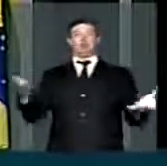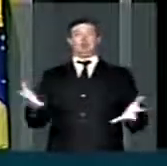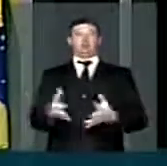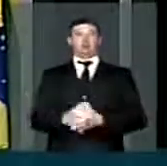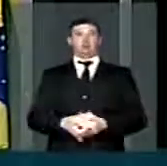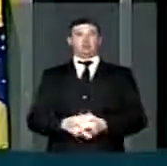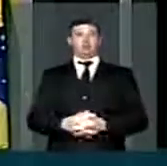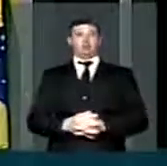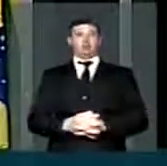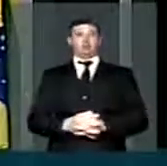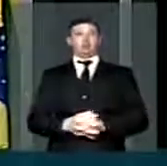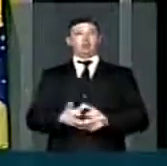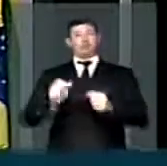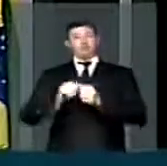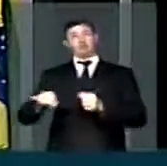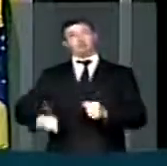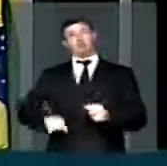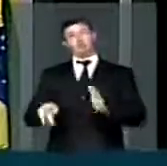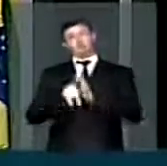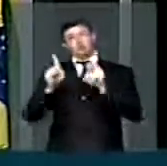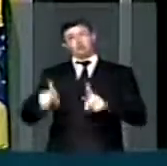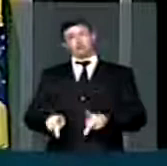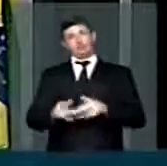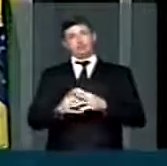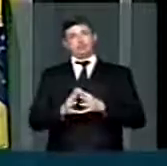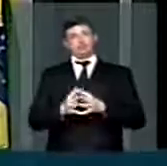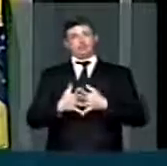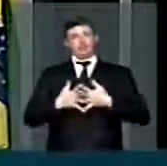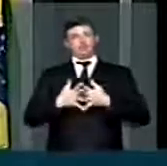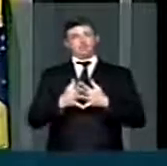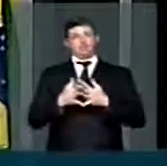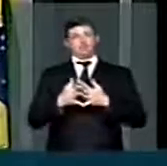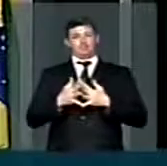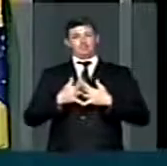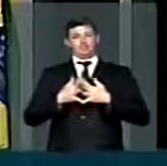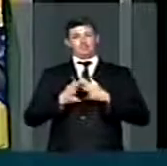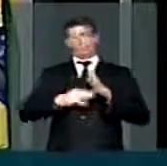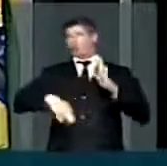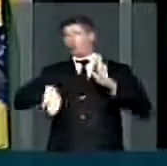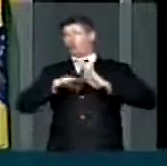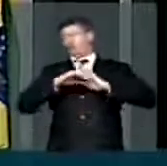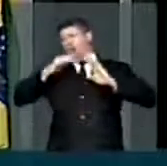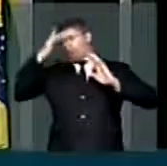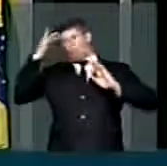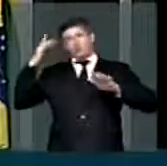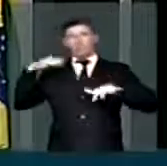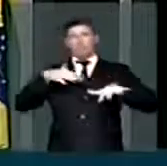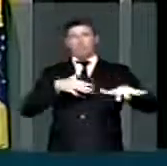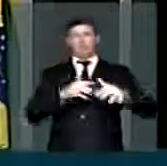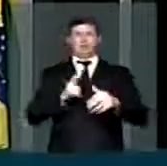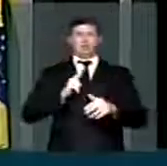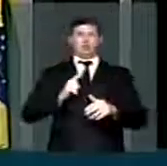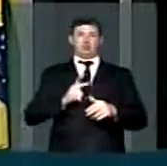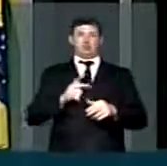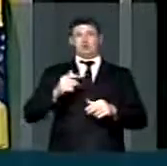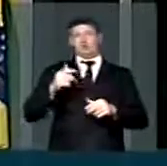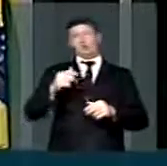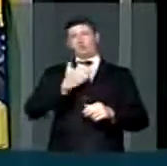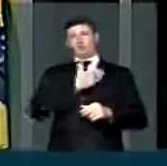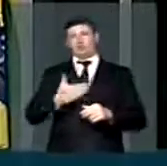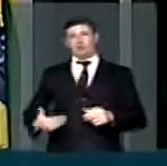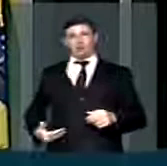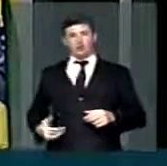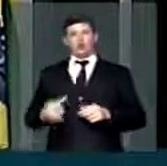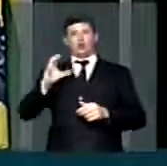de causar esse sofrimento para as populações. Todos estão mobilizados. Do governador Confúcio Moura